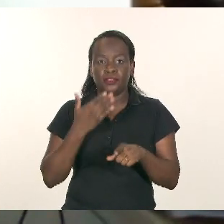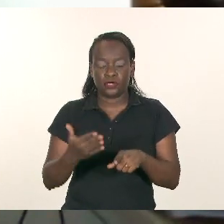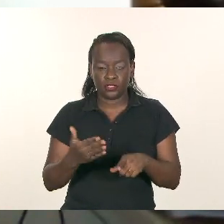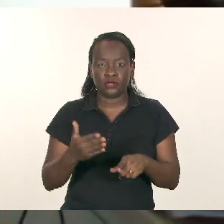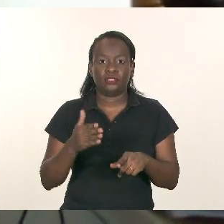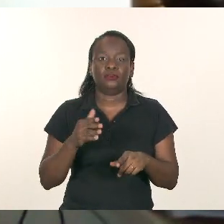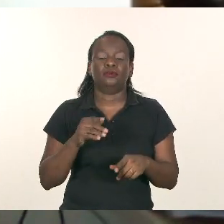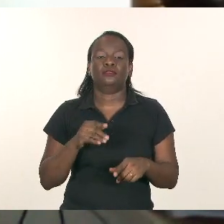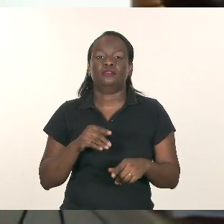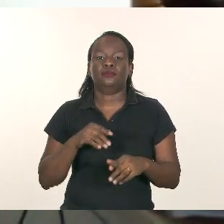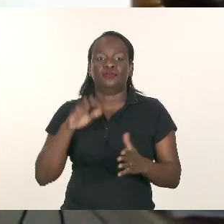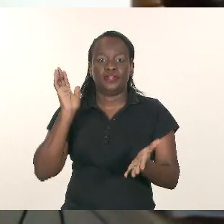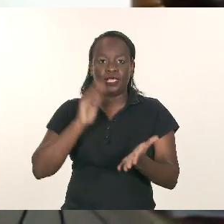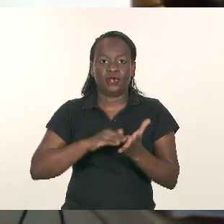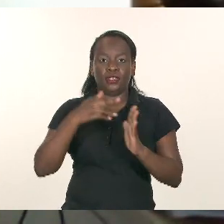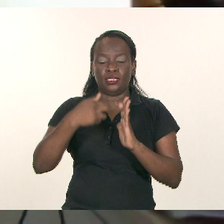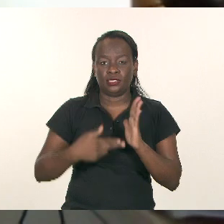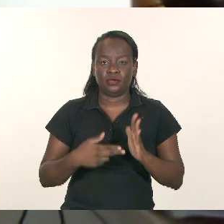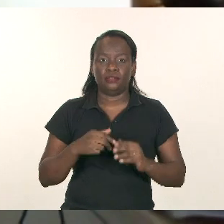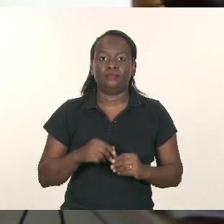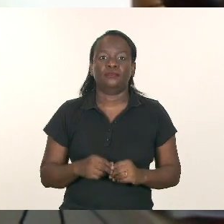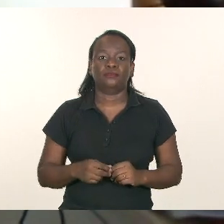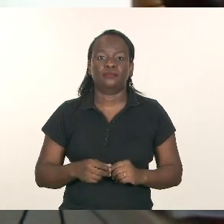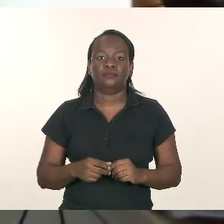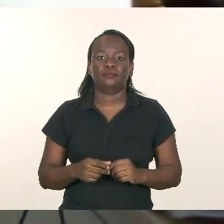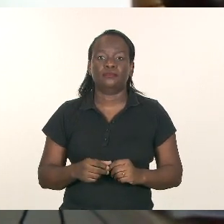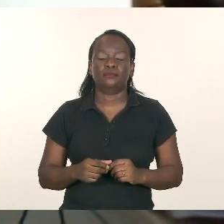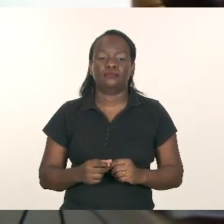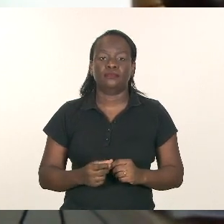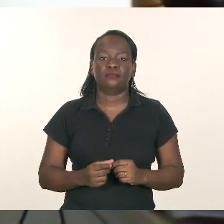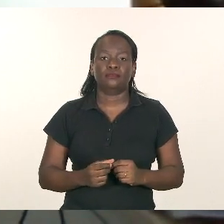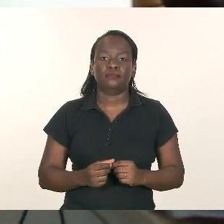Vossa Excelência a forma final de redação.